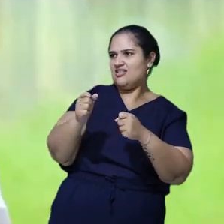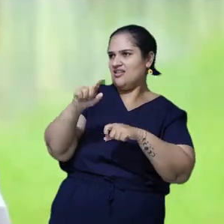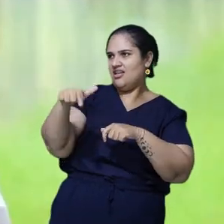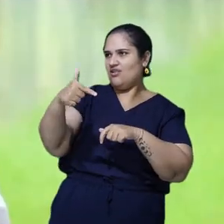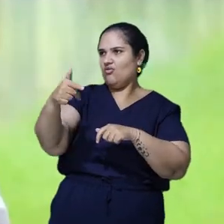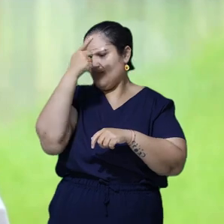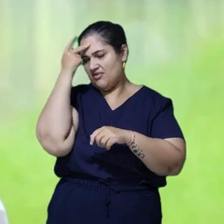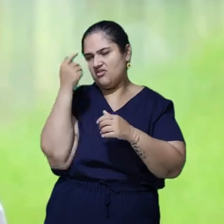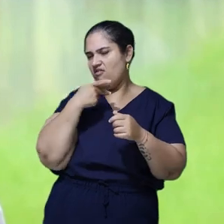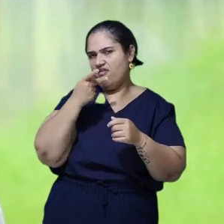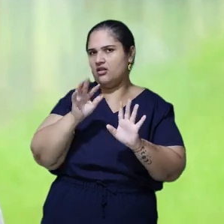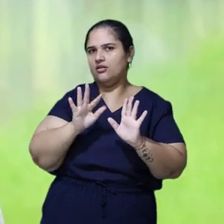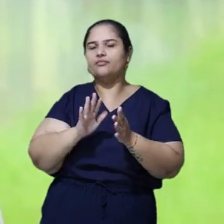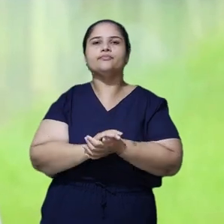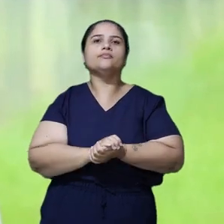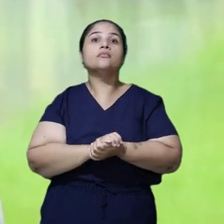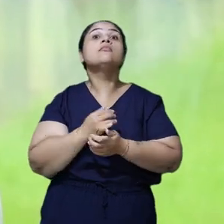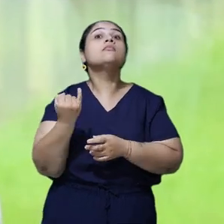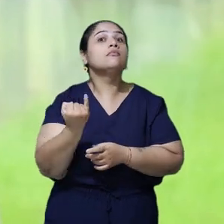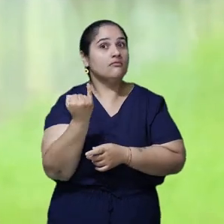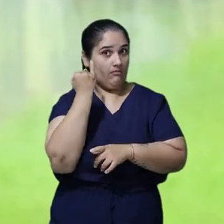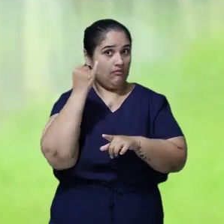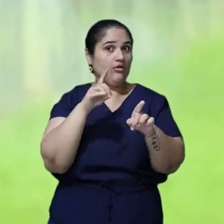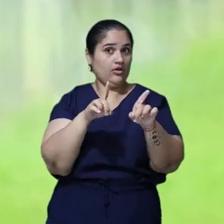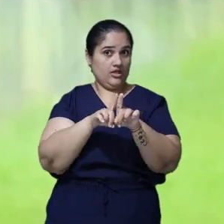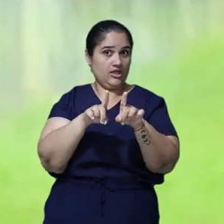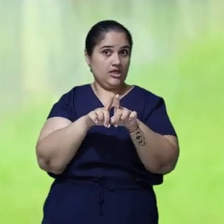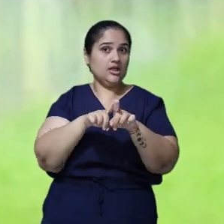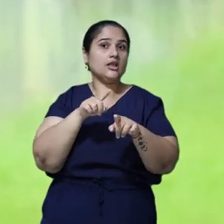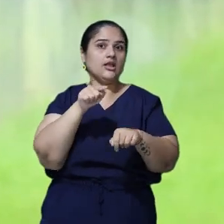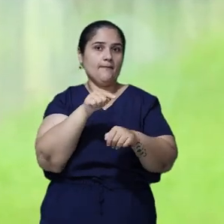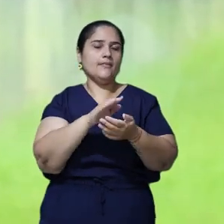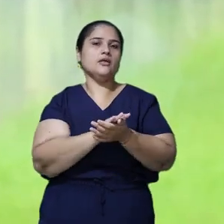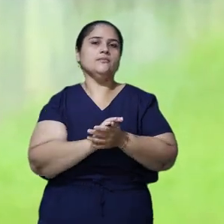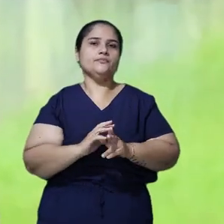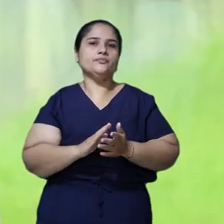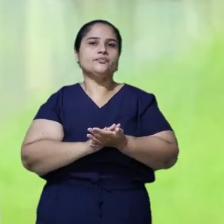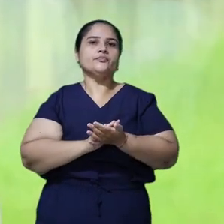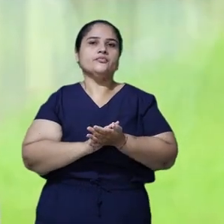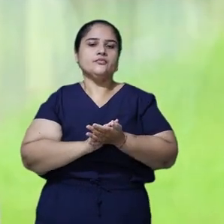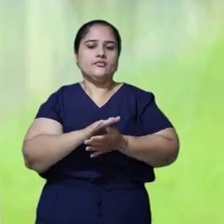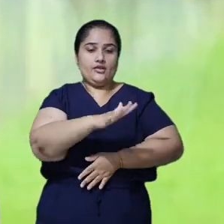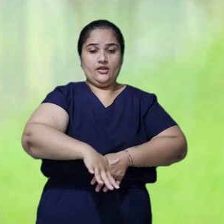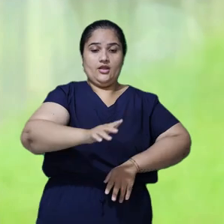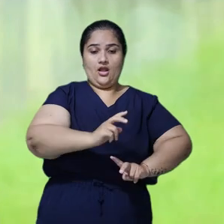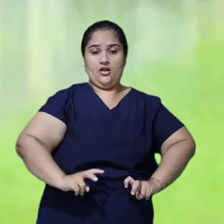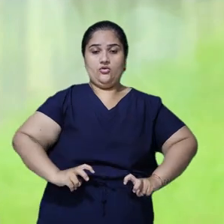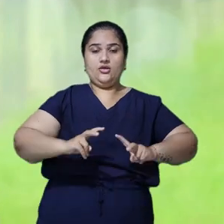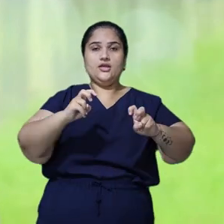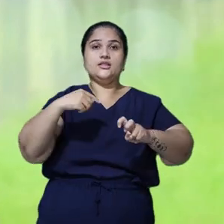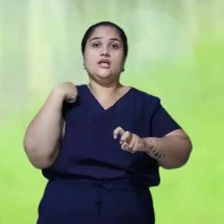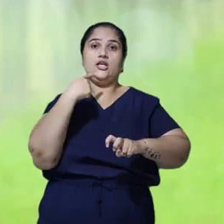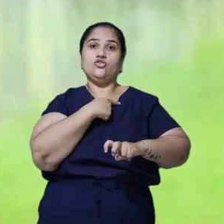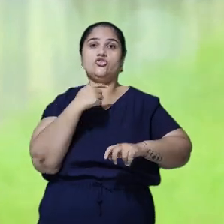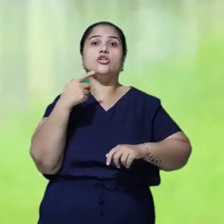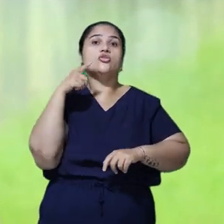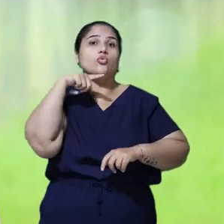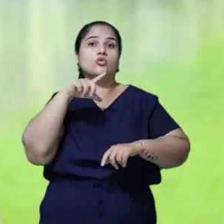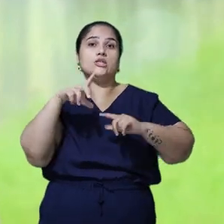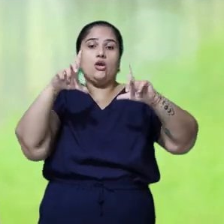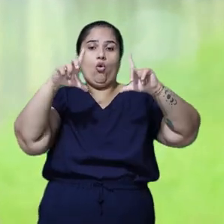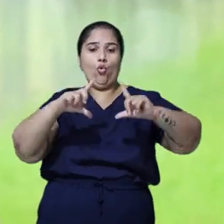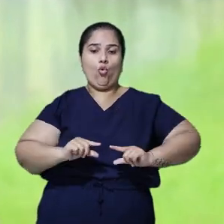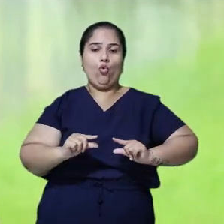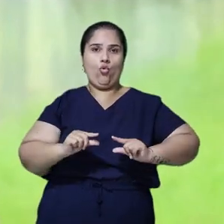coisas importantes da oncologia mamária, né, é que a gente conseguiu reduzir o tamanho da cirurgia. Antes,